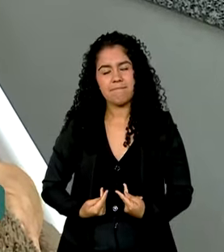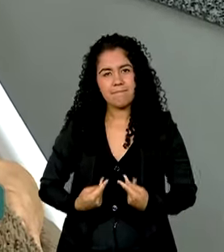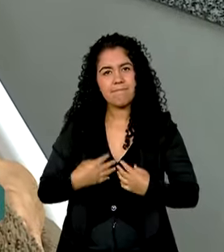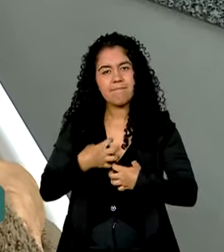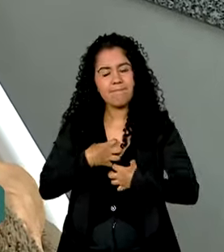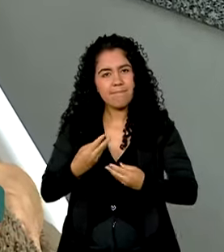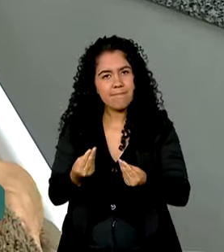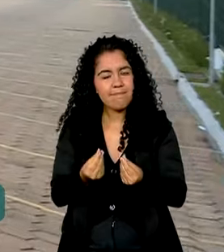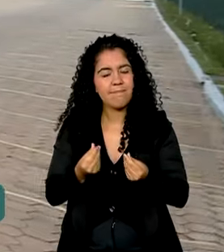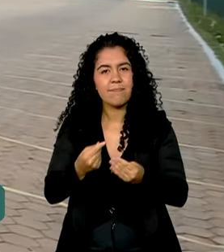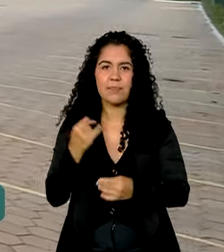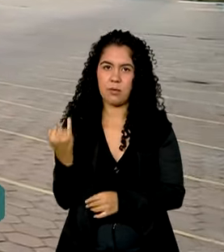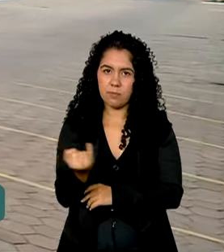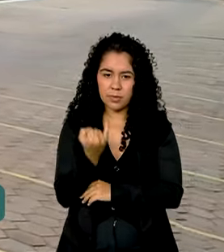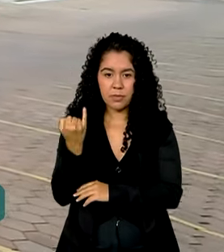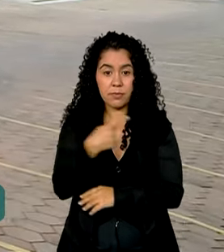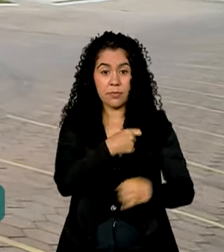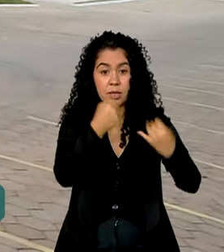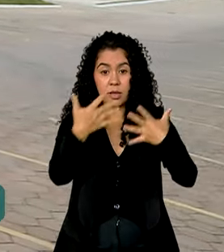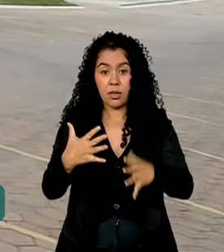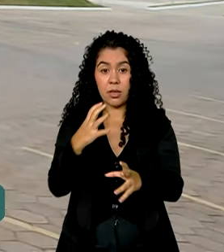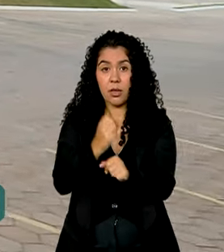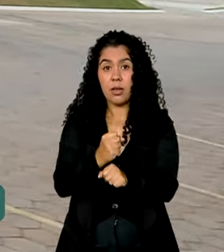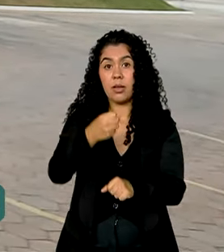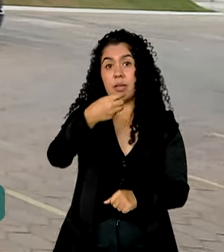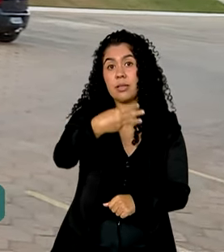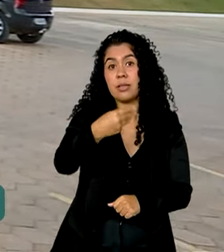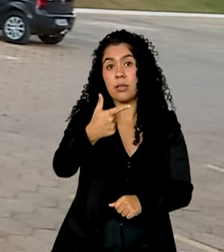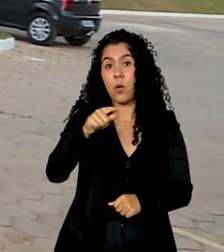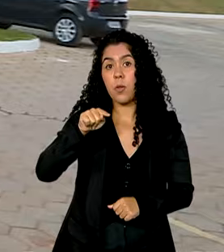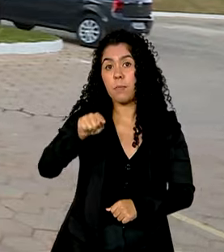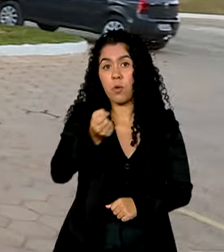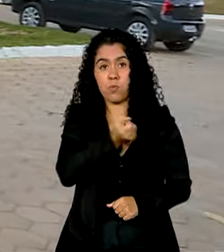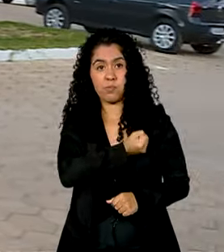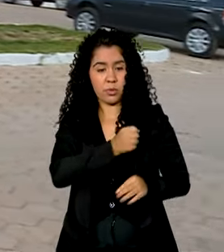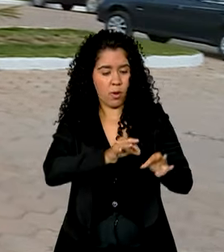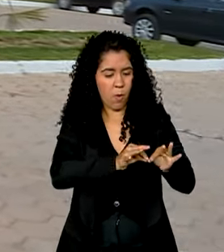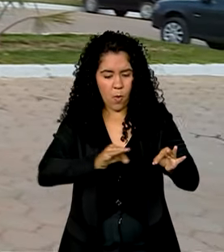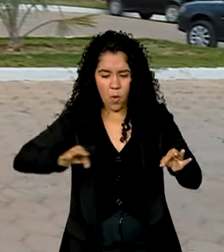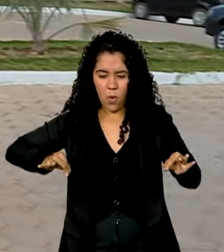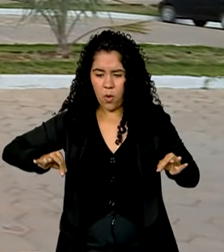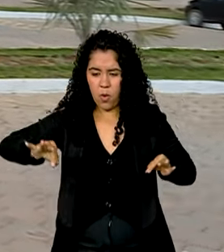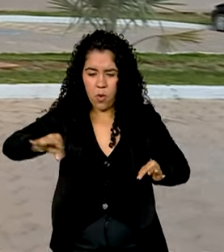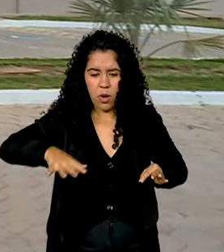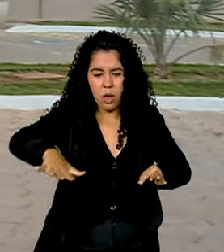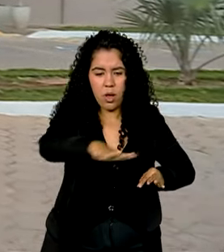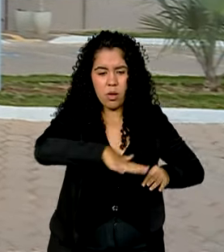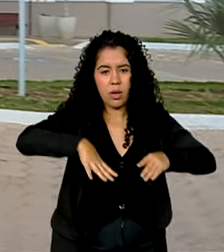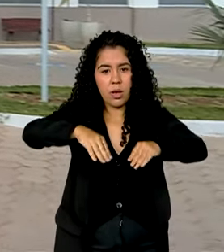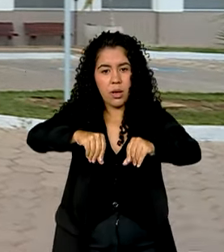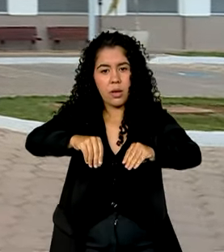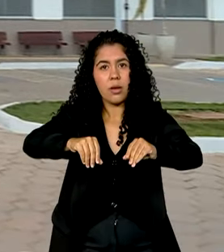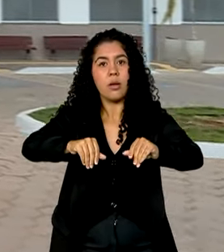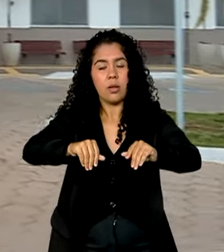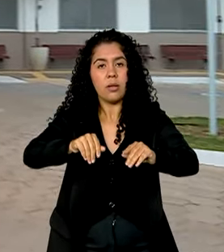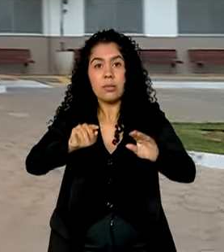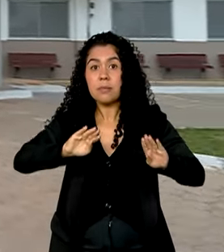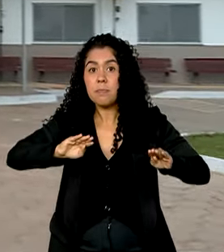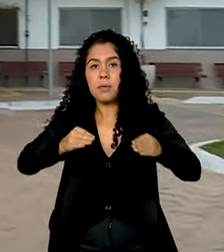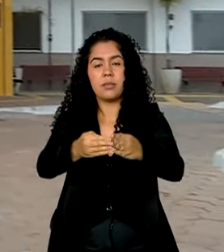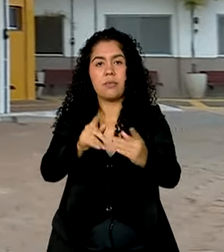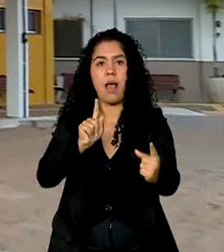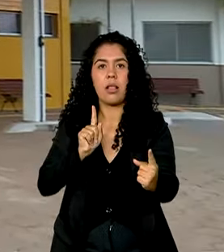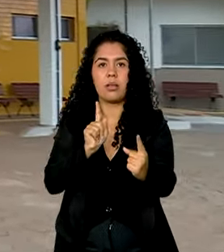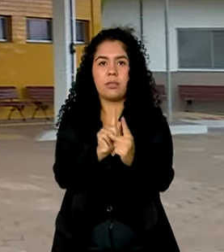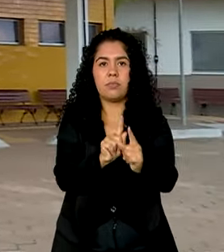Isso que é importante. 32 mil metros quadrados dedicados à saúde da população. Este é o Hospital